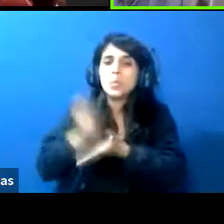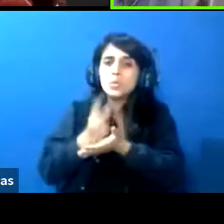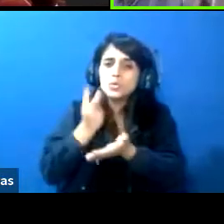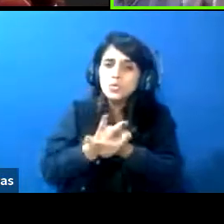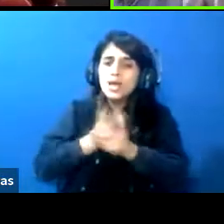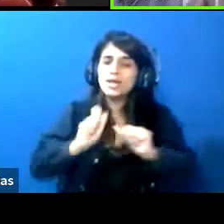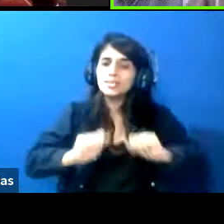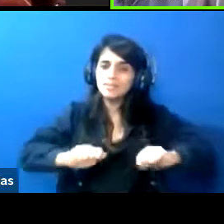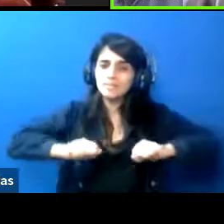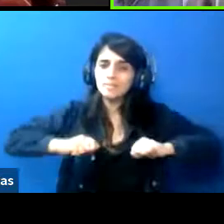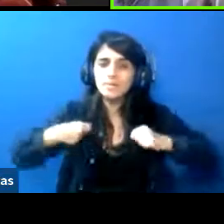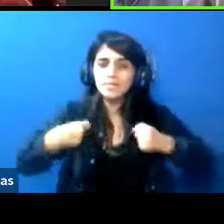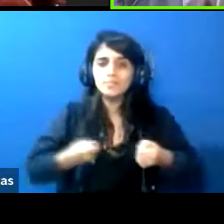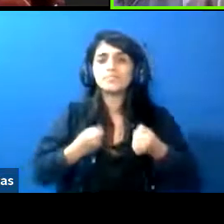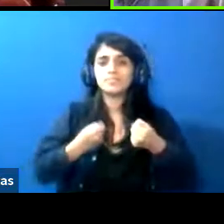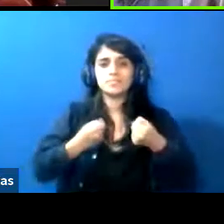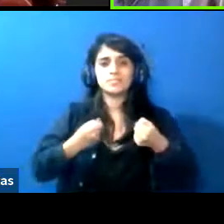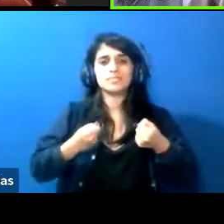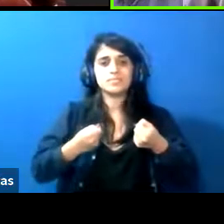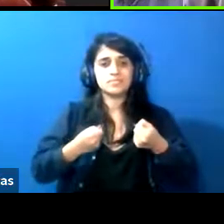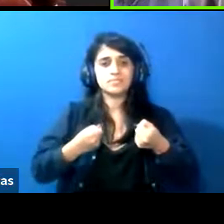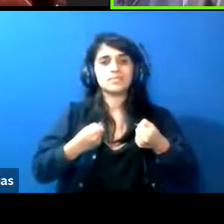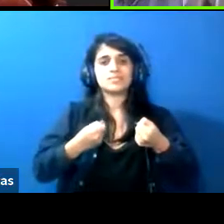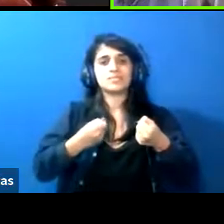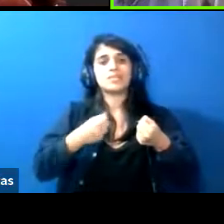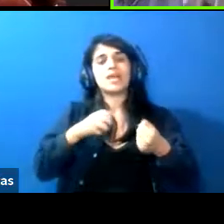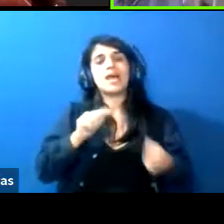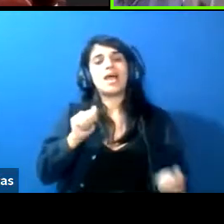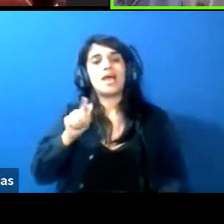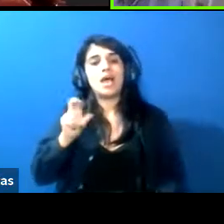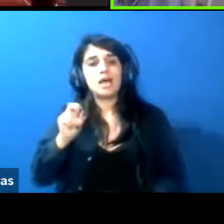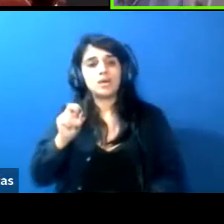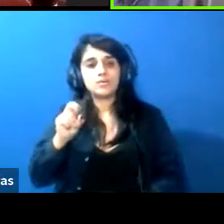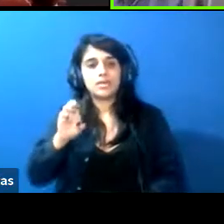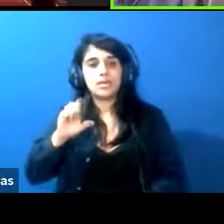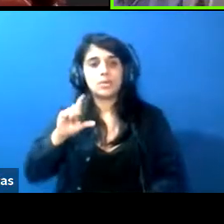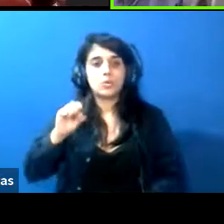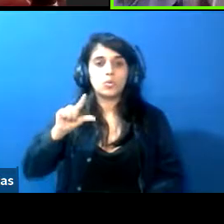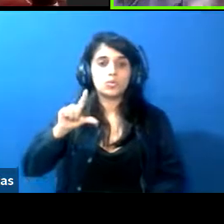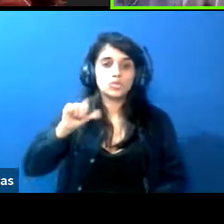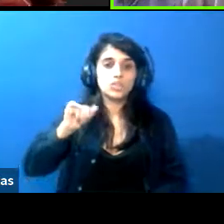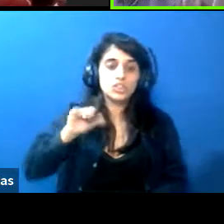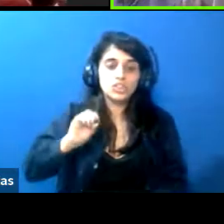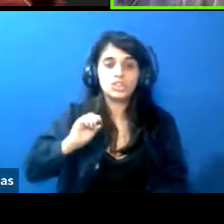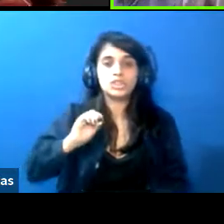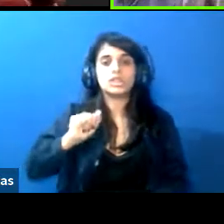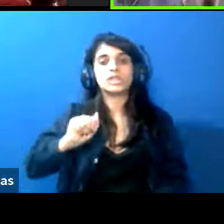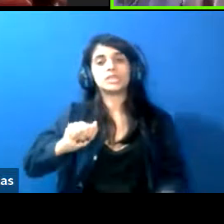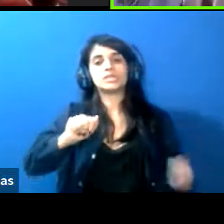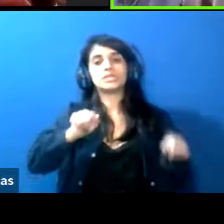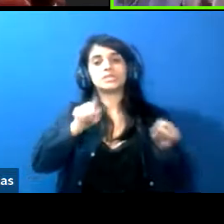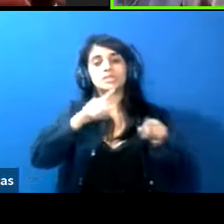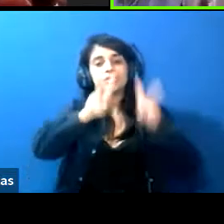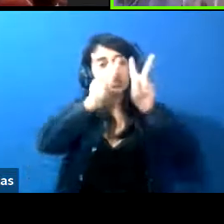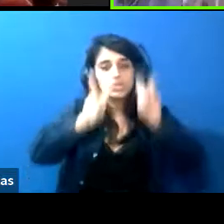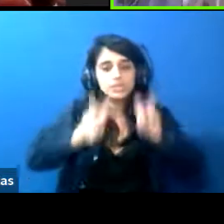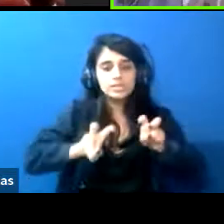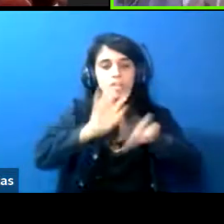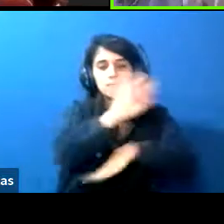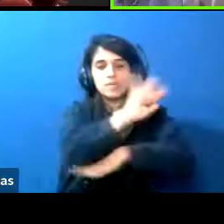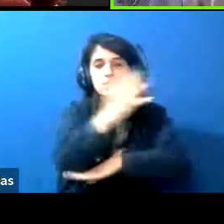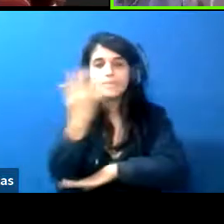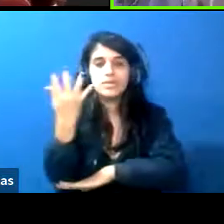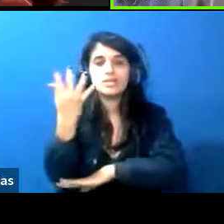defesas das sementes, da agroecologia, das questões ambientais, a